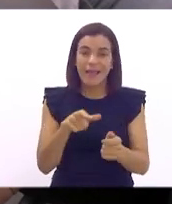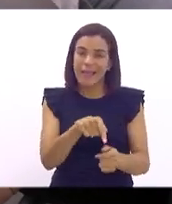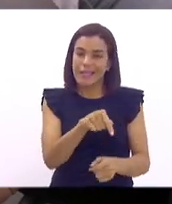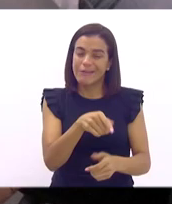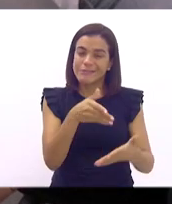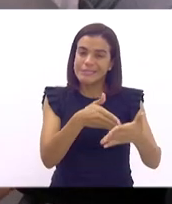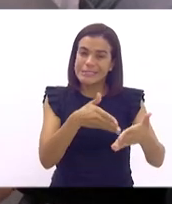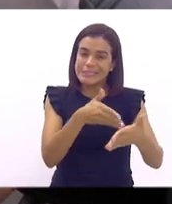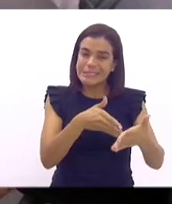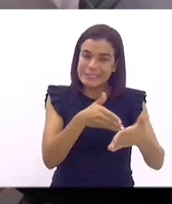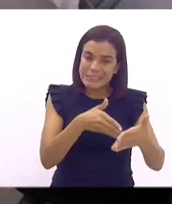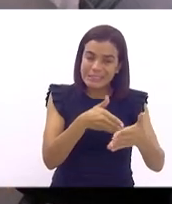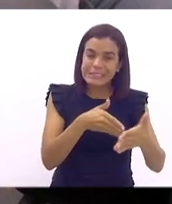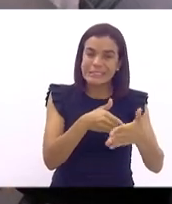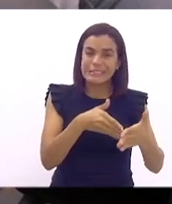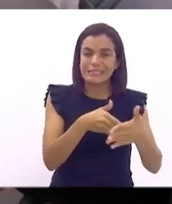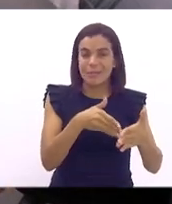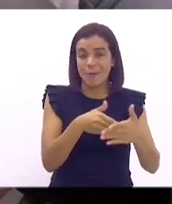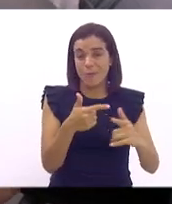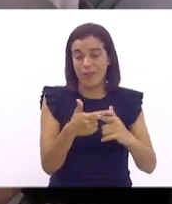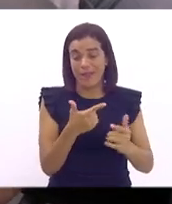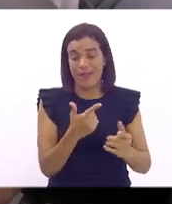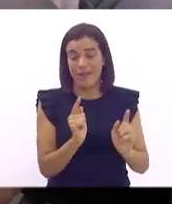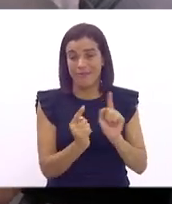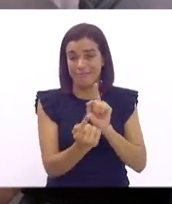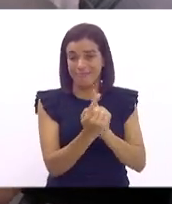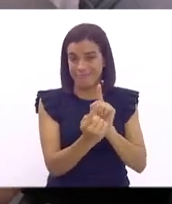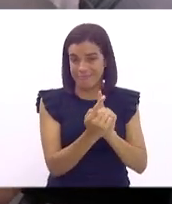dificuldade de achar, até porque ele está atendendo,